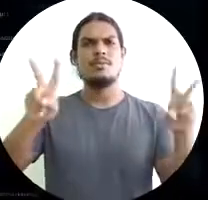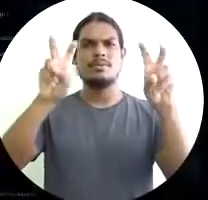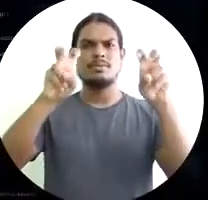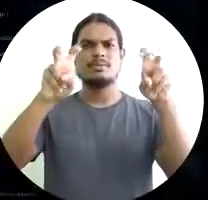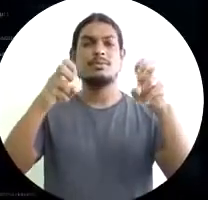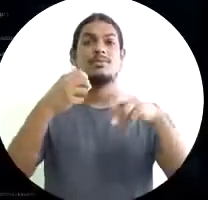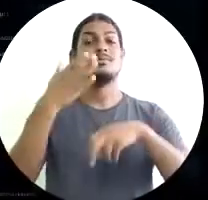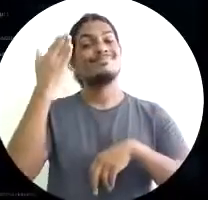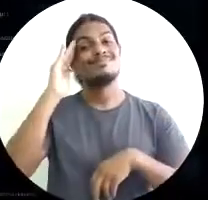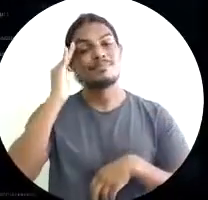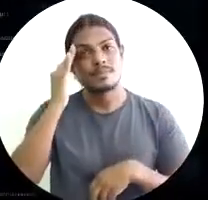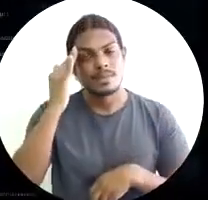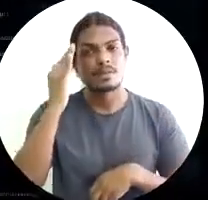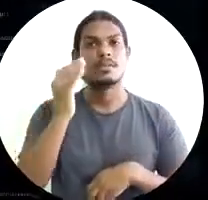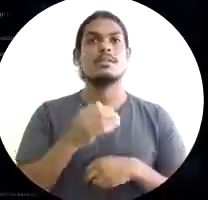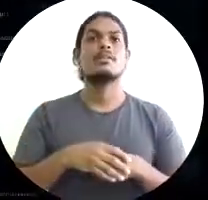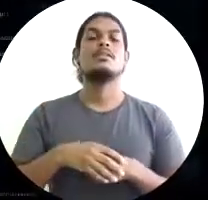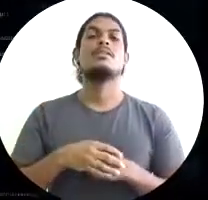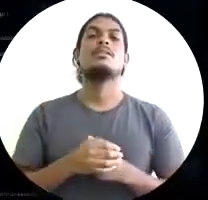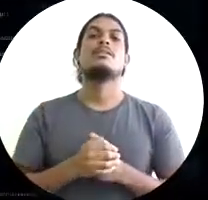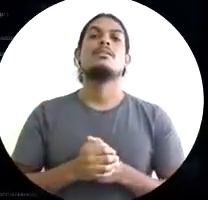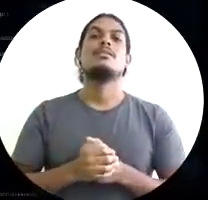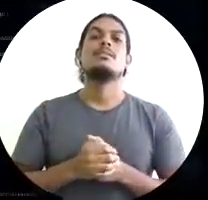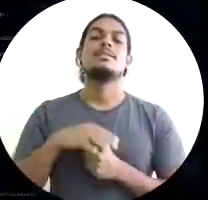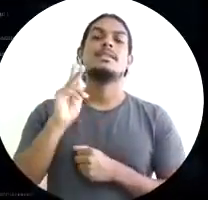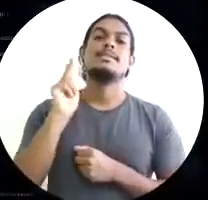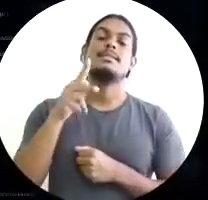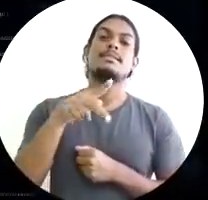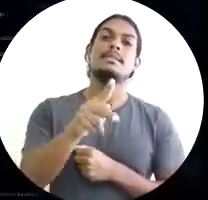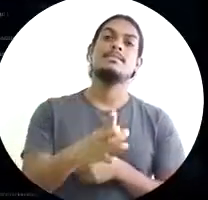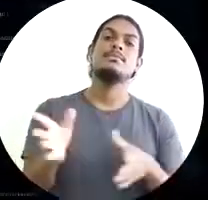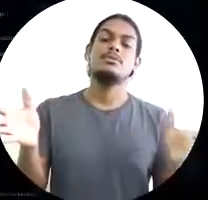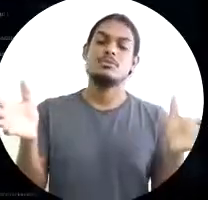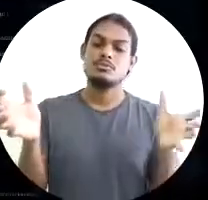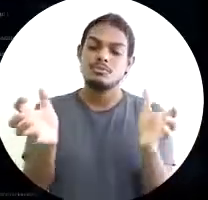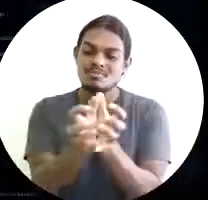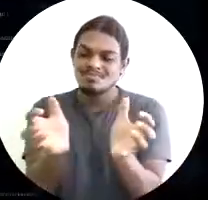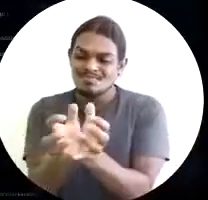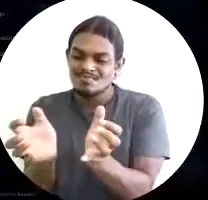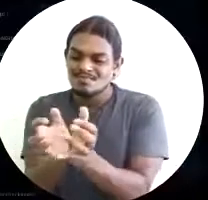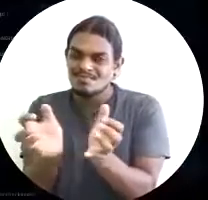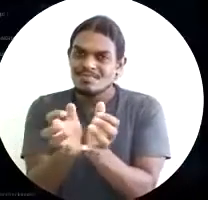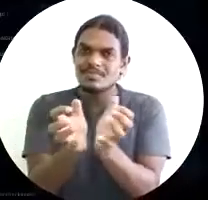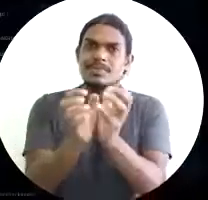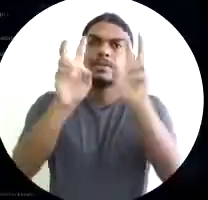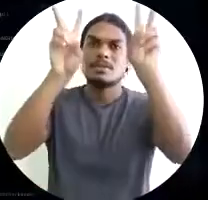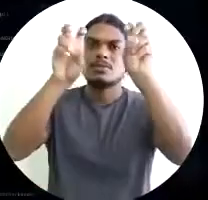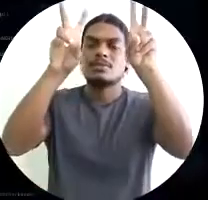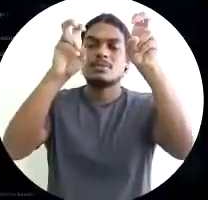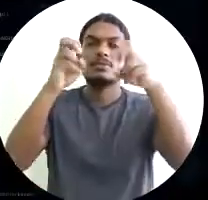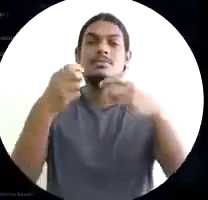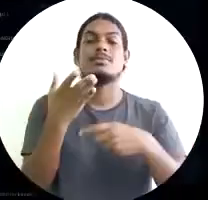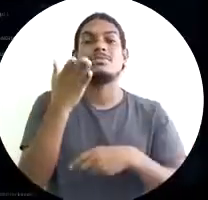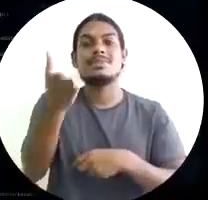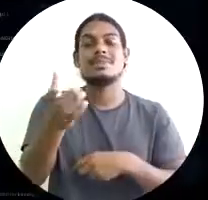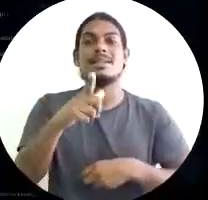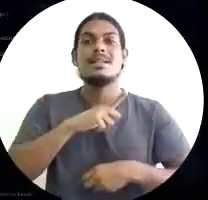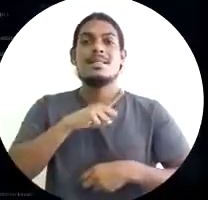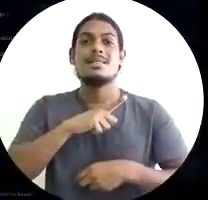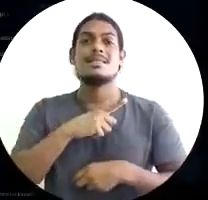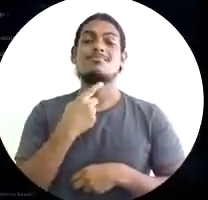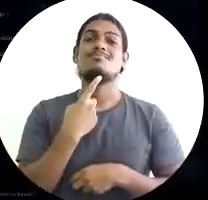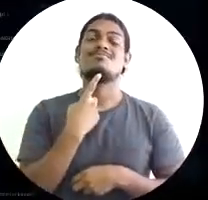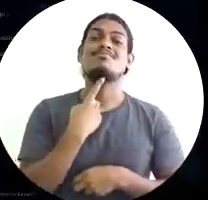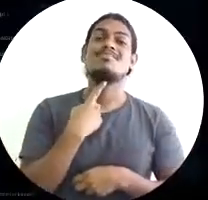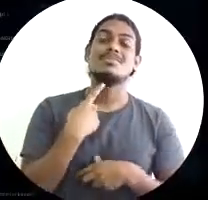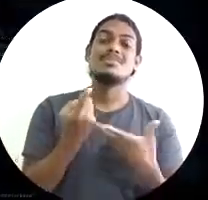observe e entenda que é sempre se somando. Então é necessário que, se você teve alguma dúvida, se teve alguma coisa que